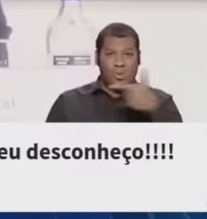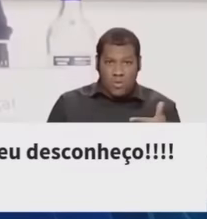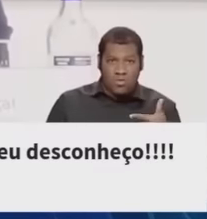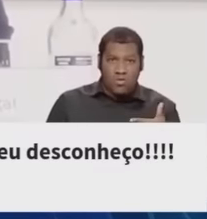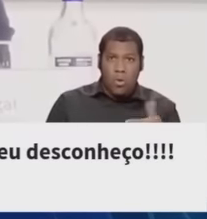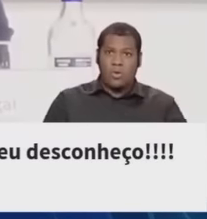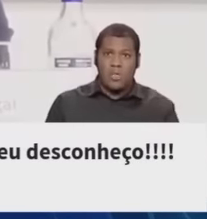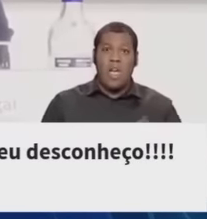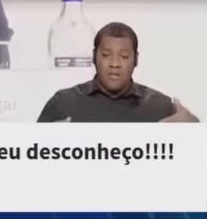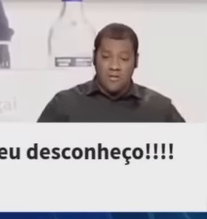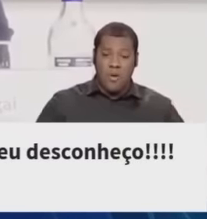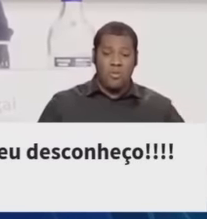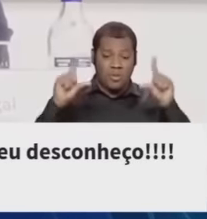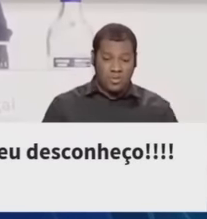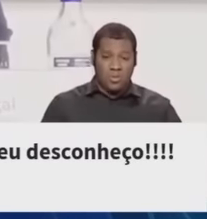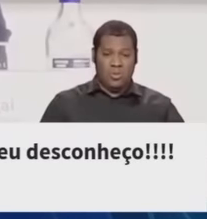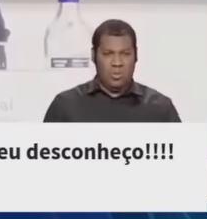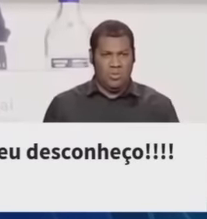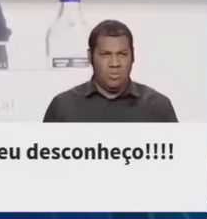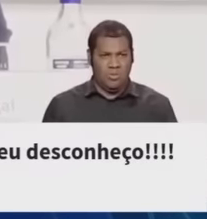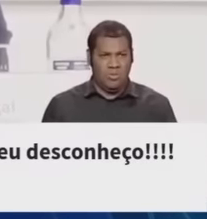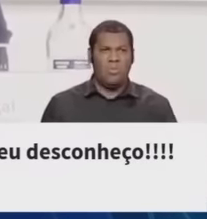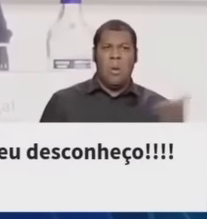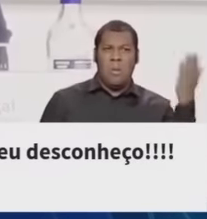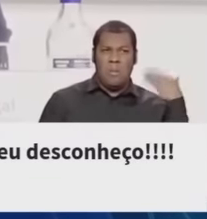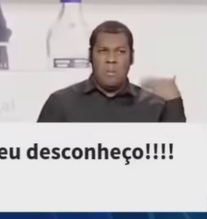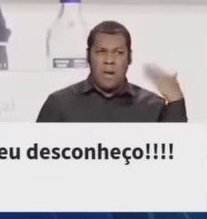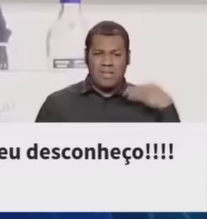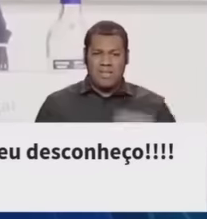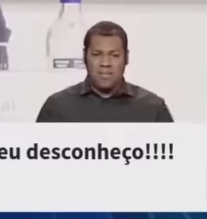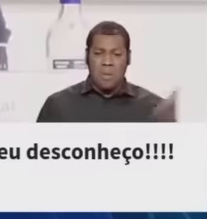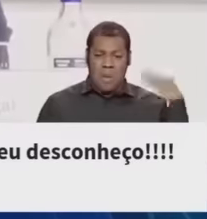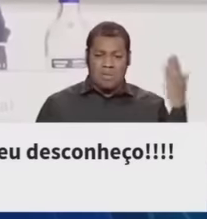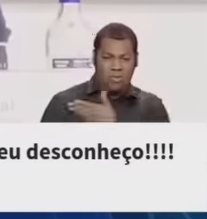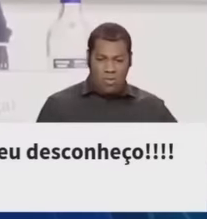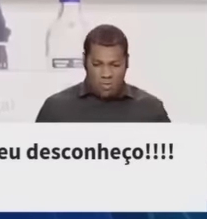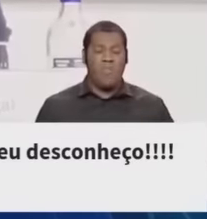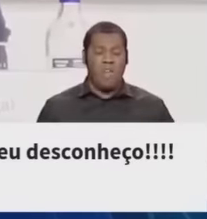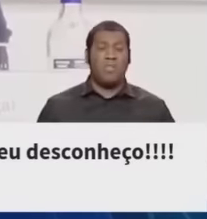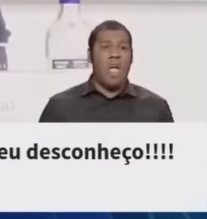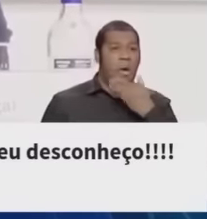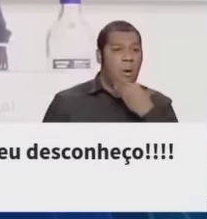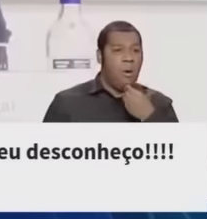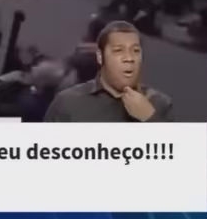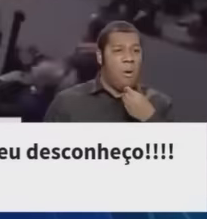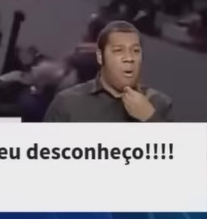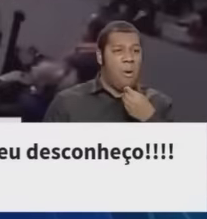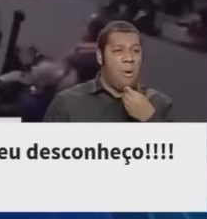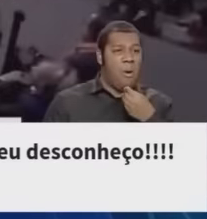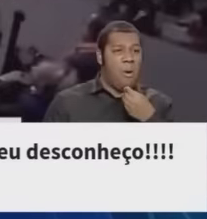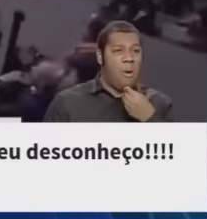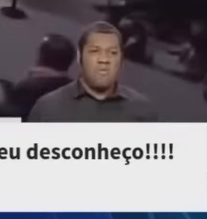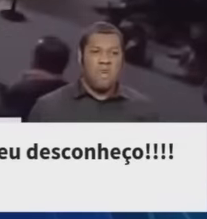República agora. O meu país estava pior do ponto de vista democrático, porque tinha um fascista governando o país. Estava pior do